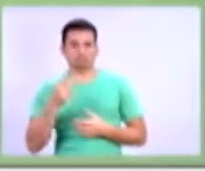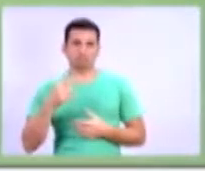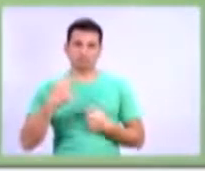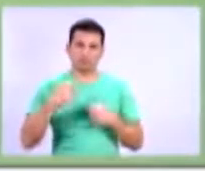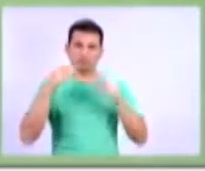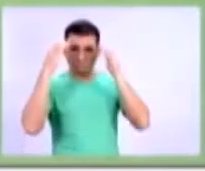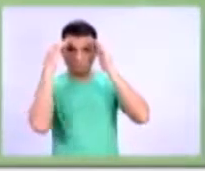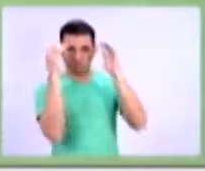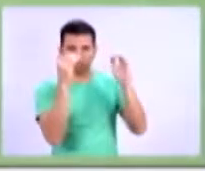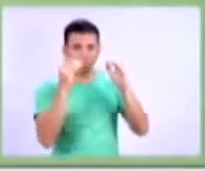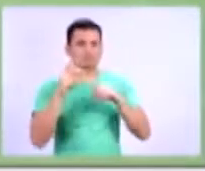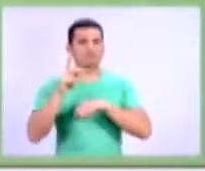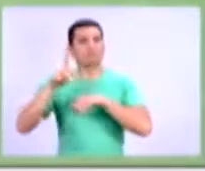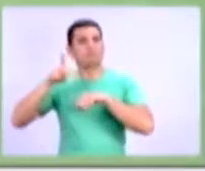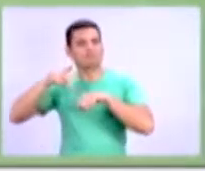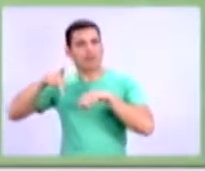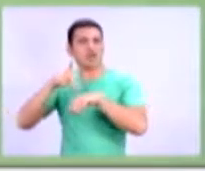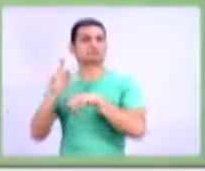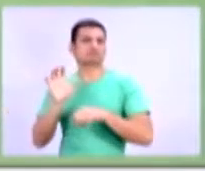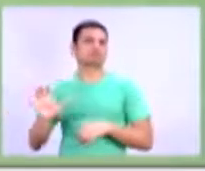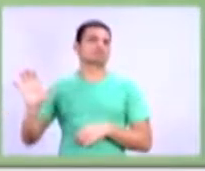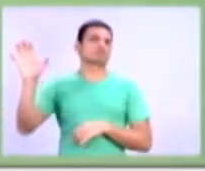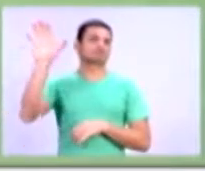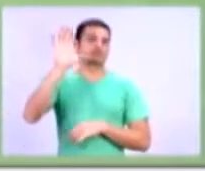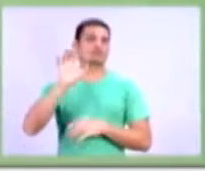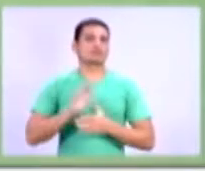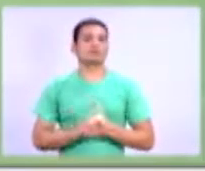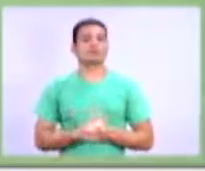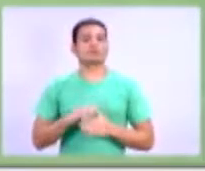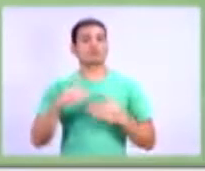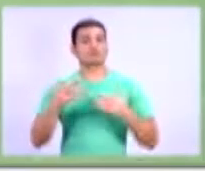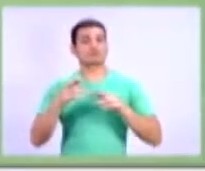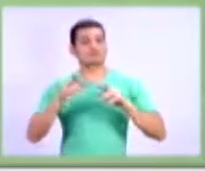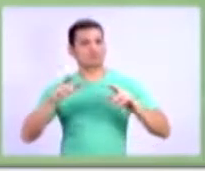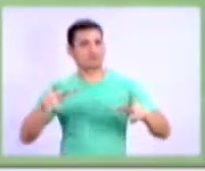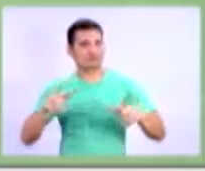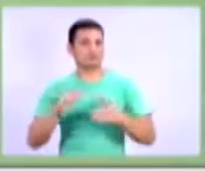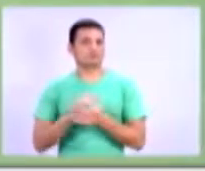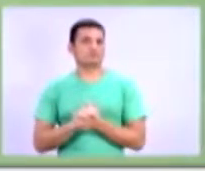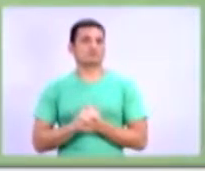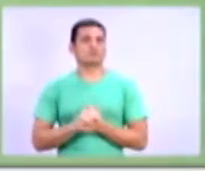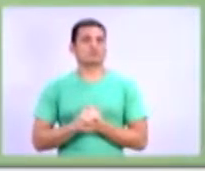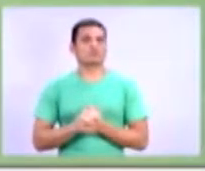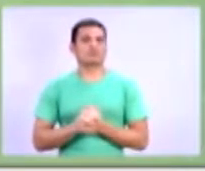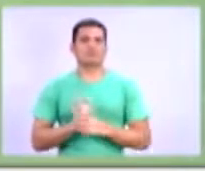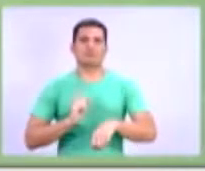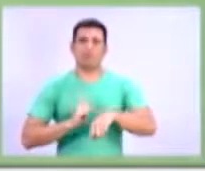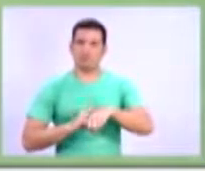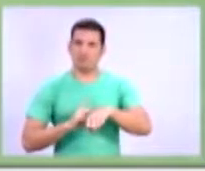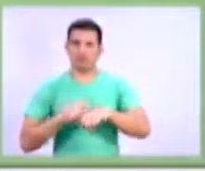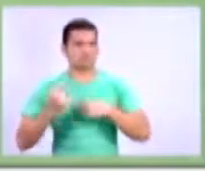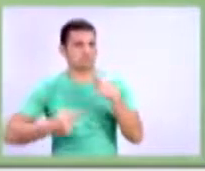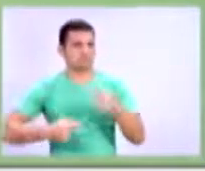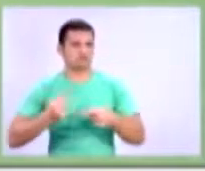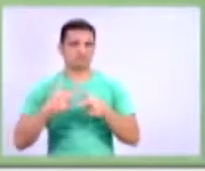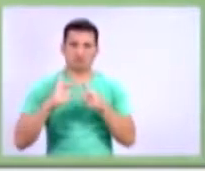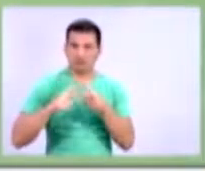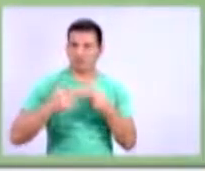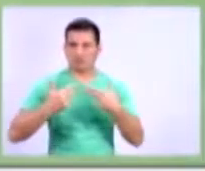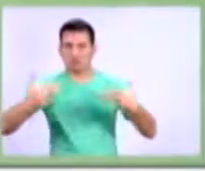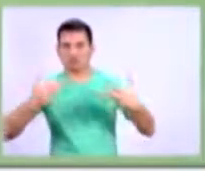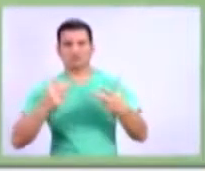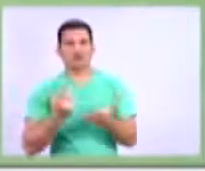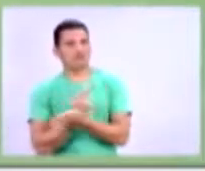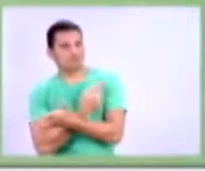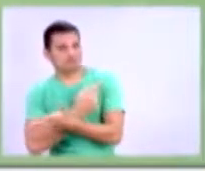pelos estados. Então, indiferente do estado, do momento político vivido, tem que ser resguardado tais